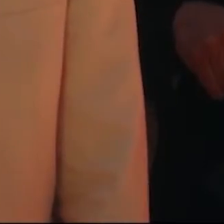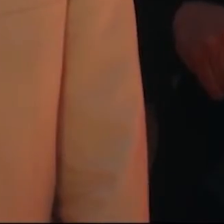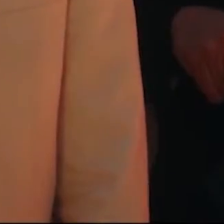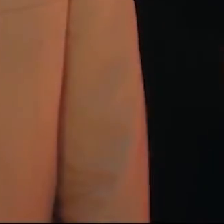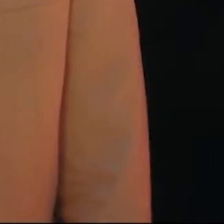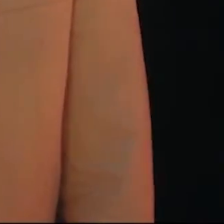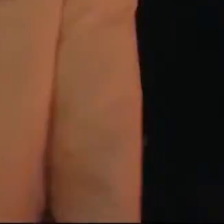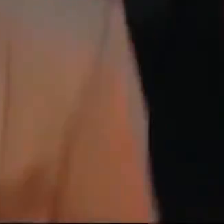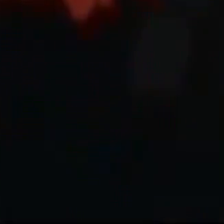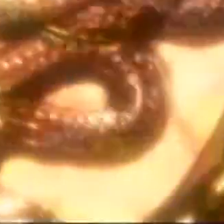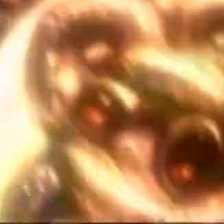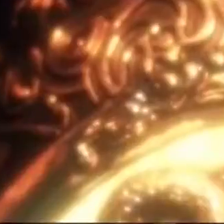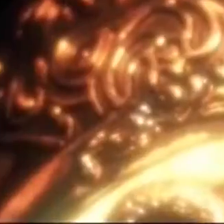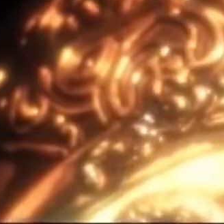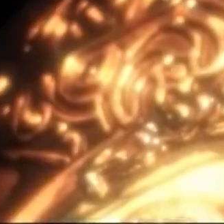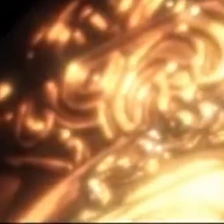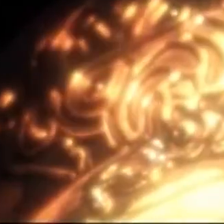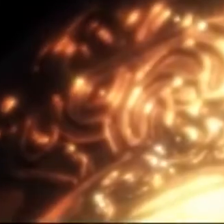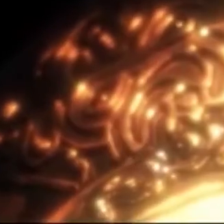Oh, what the fuck?